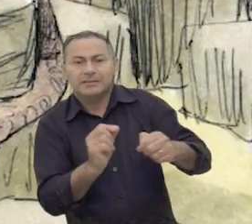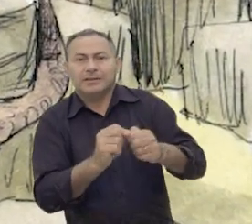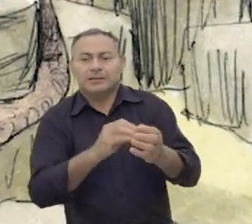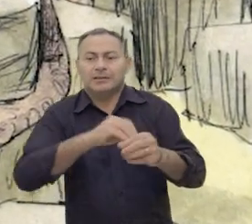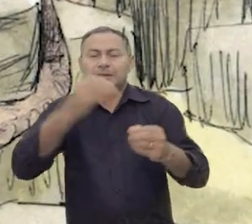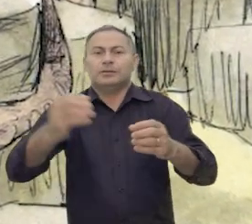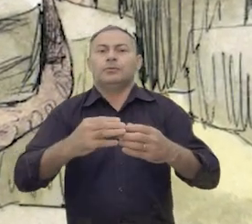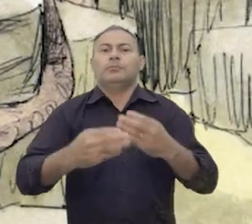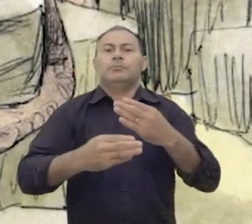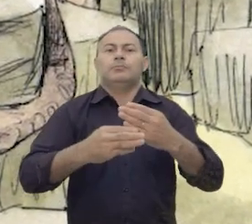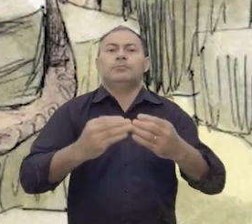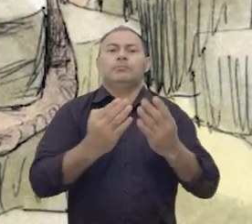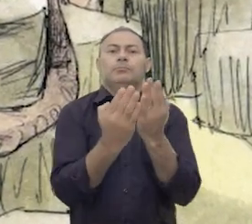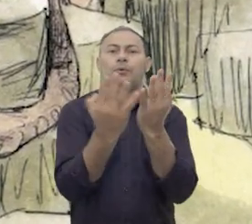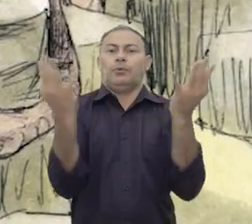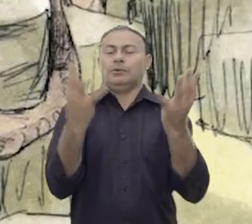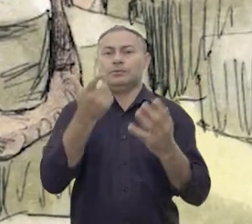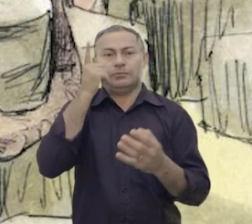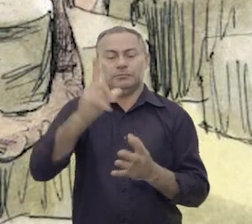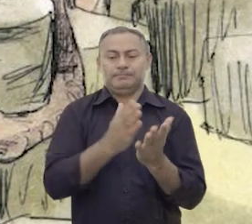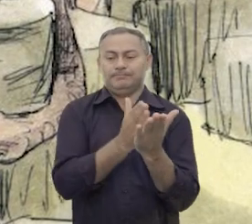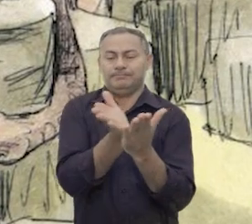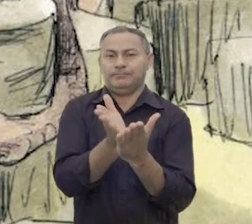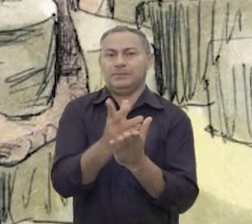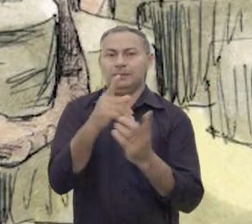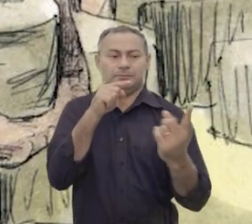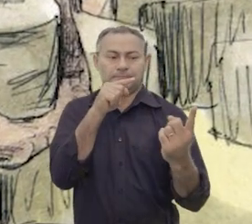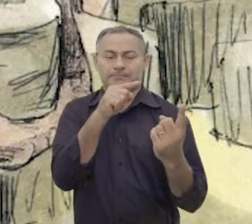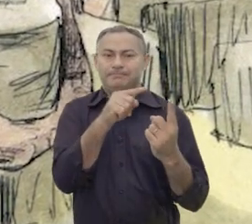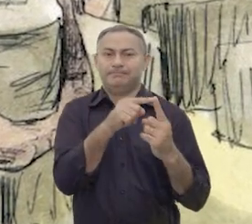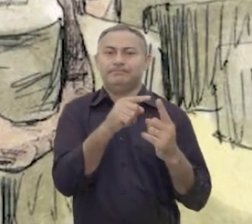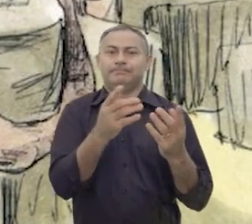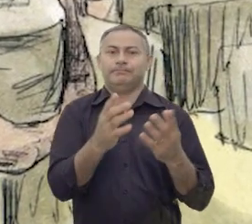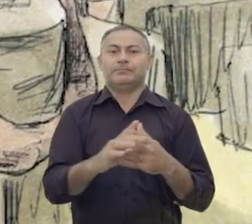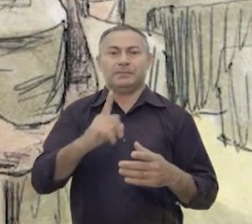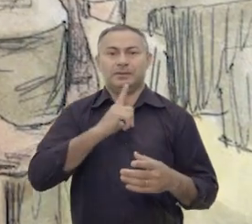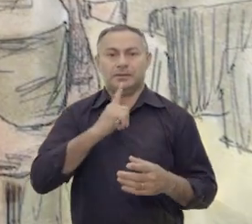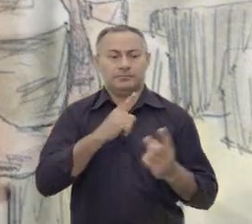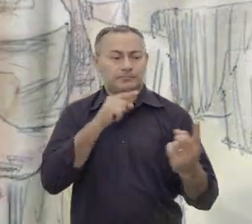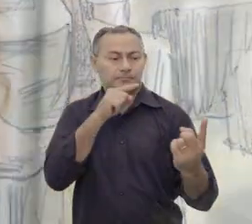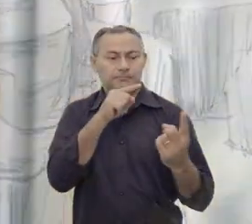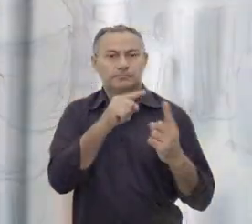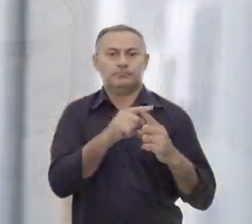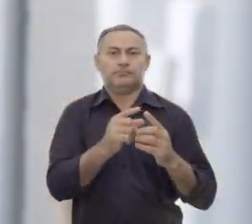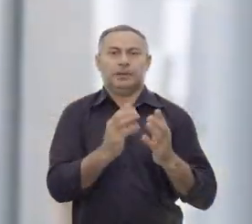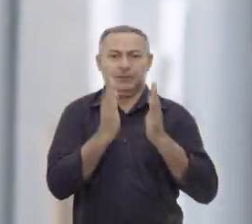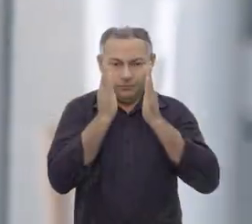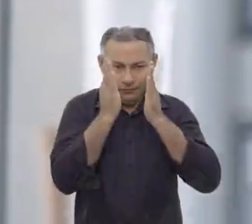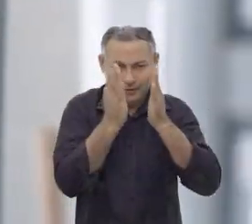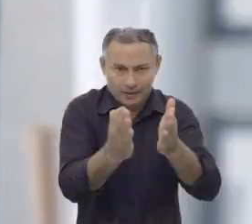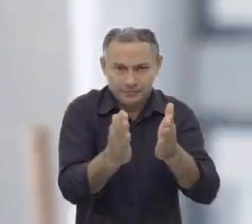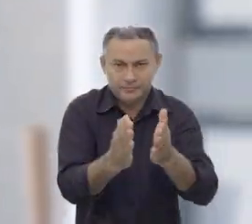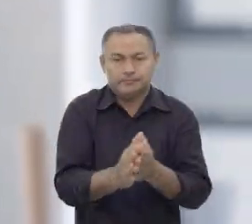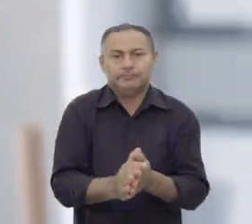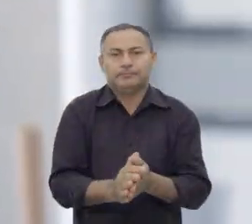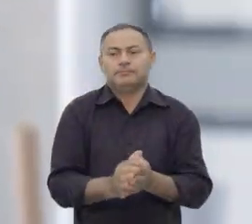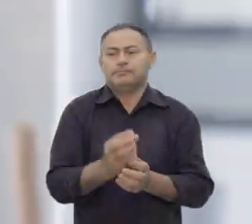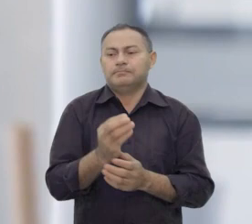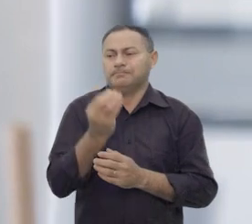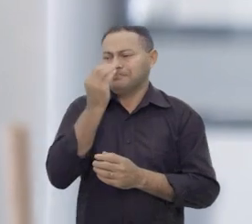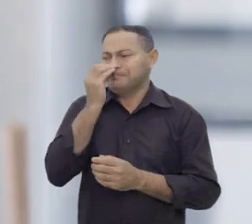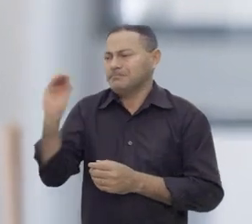e fazê-lo descer do muro, mas não conseguiram desviá-lo do seu objetivo. Ele tinha o seu objetivo bem focado